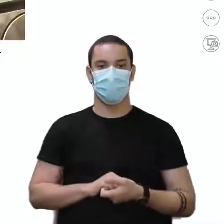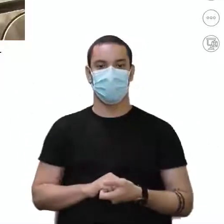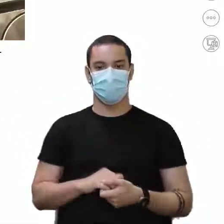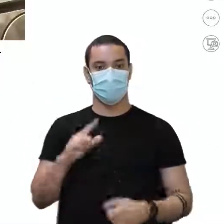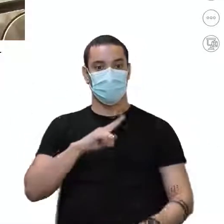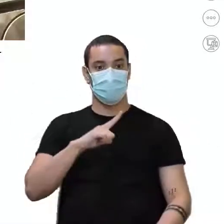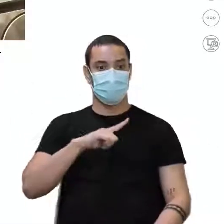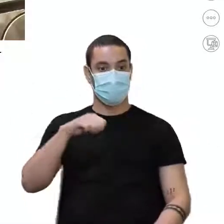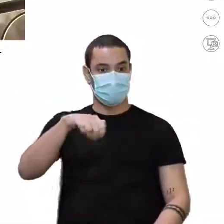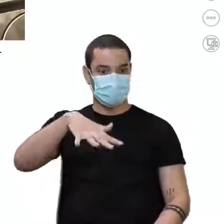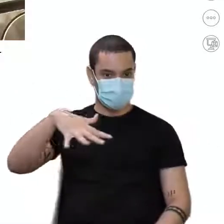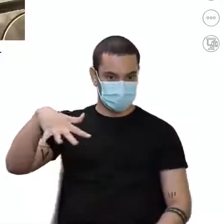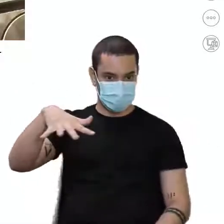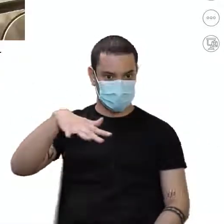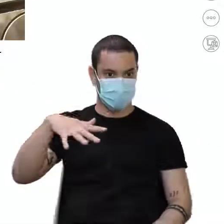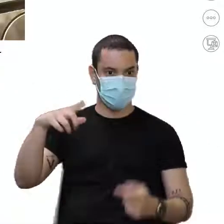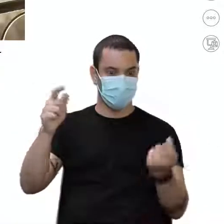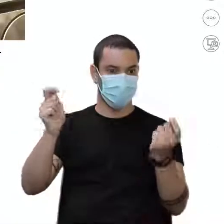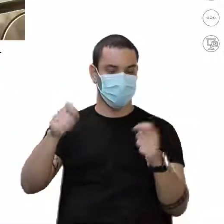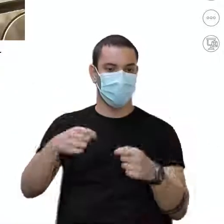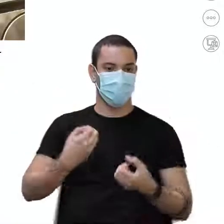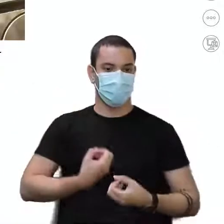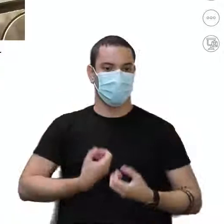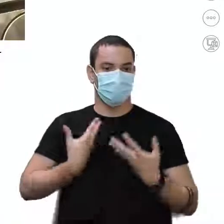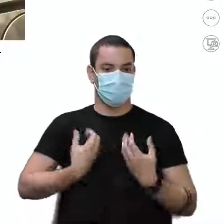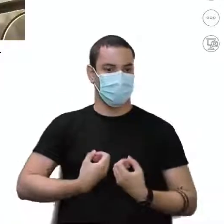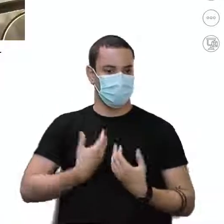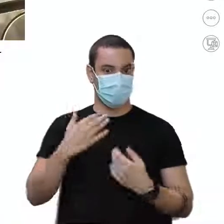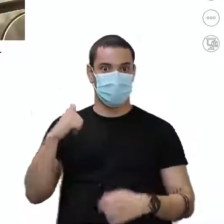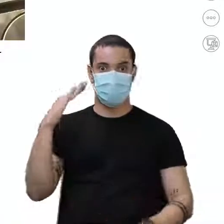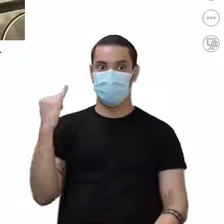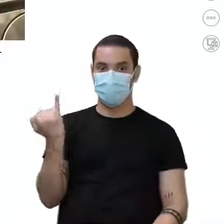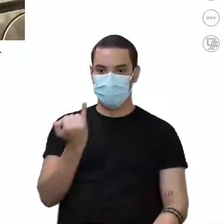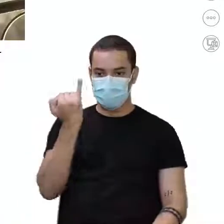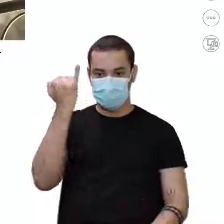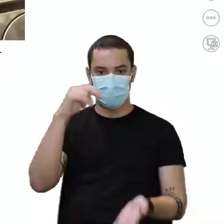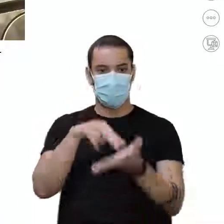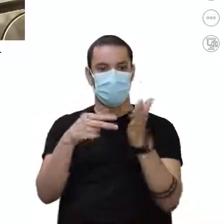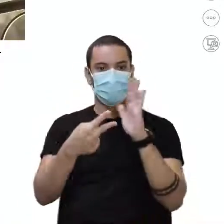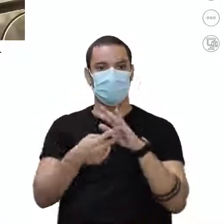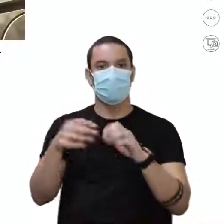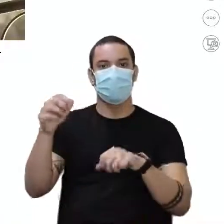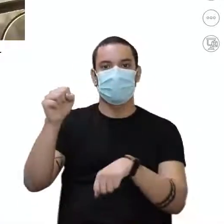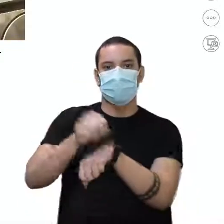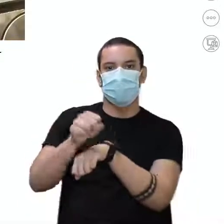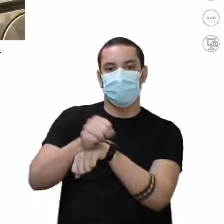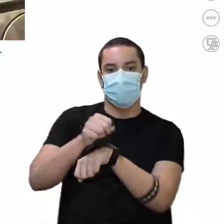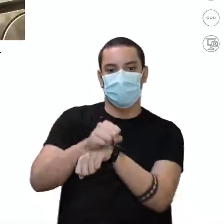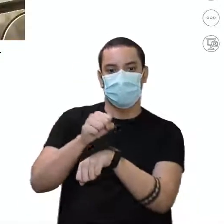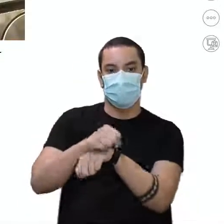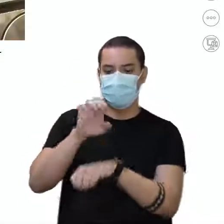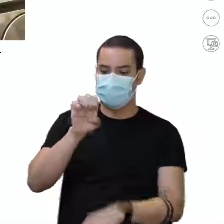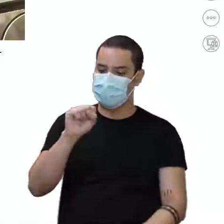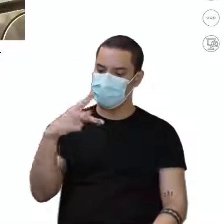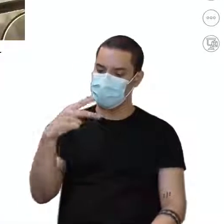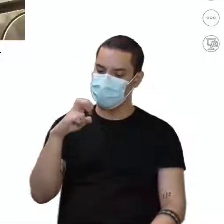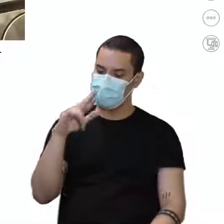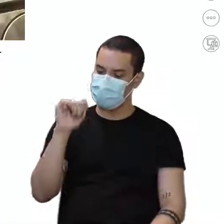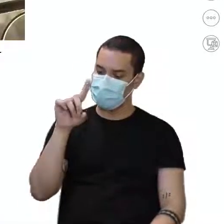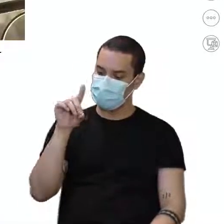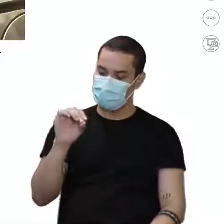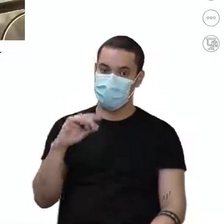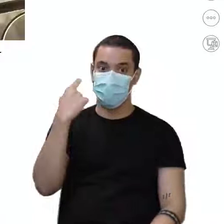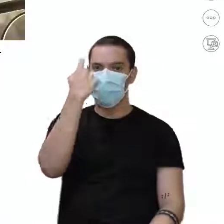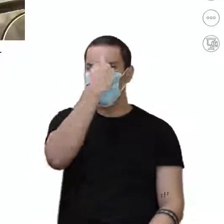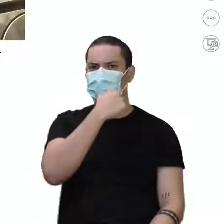situação aqui, que expressa mais importância, é o ato de esperar. Esperando, né? Estar esperando há